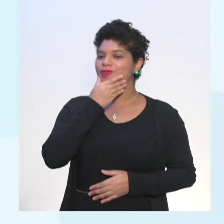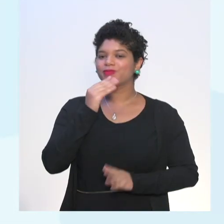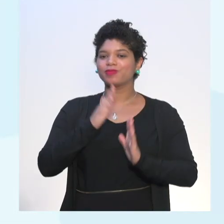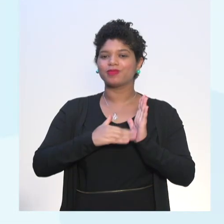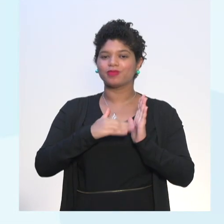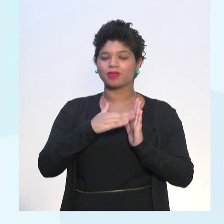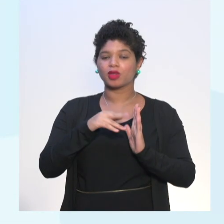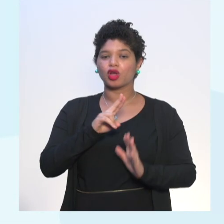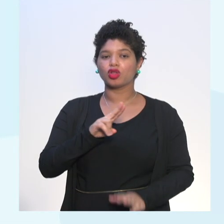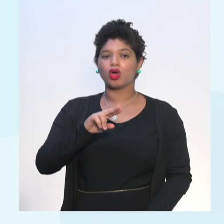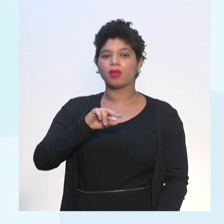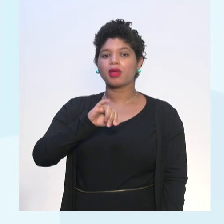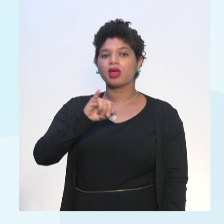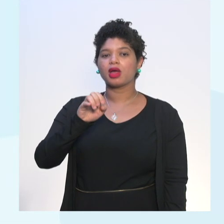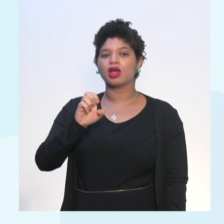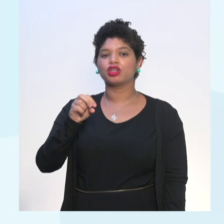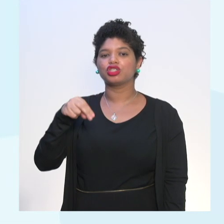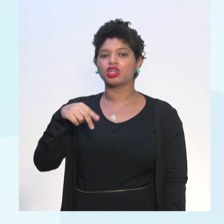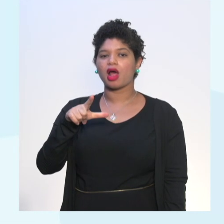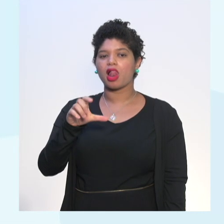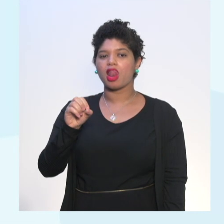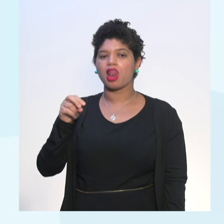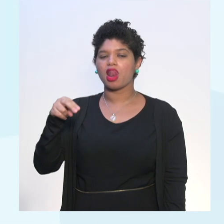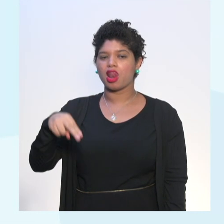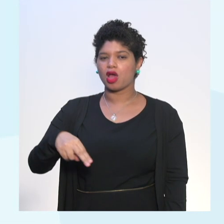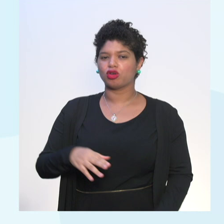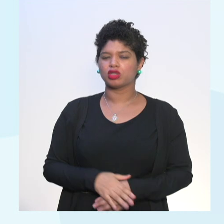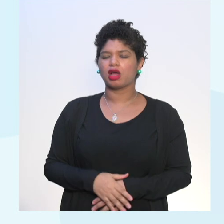Jean-Léon Gérôme, né? Lá de